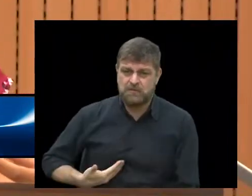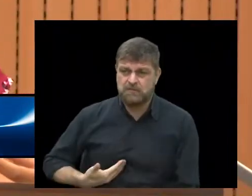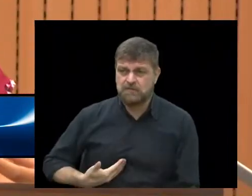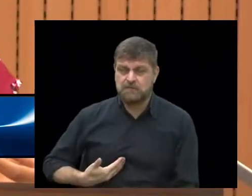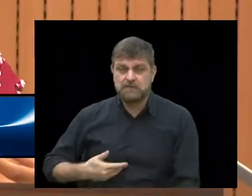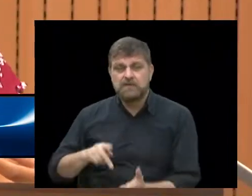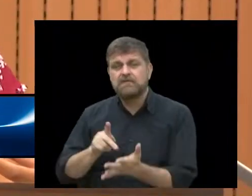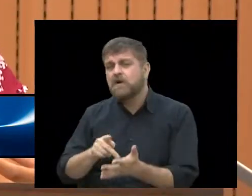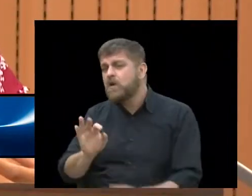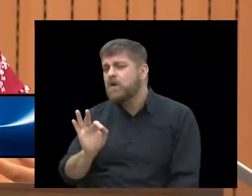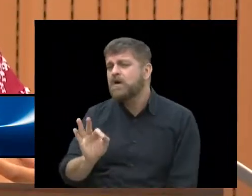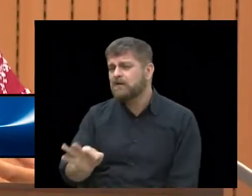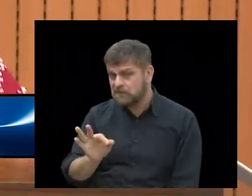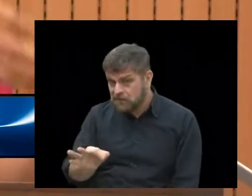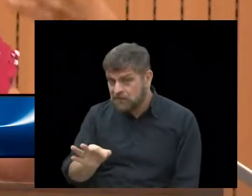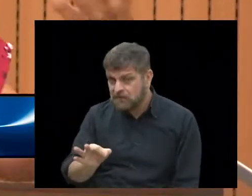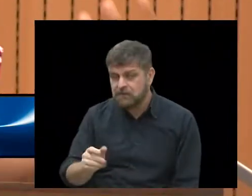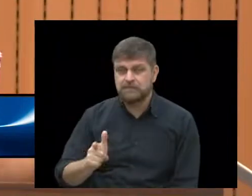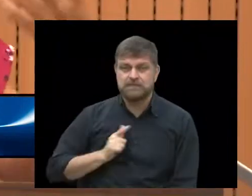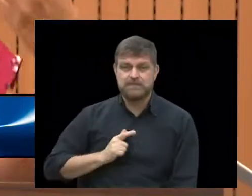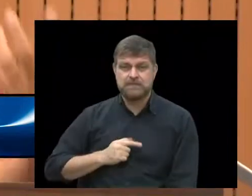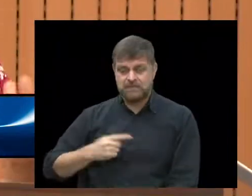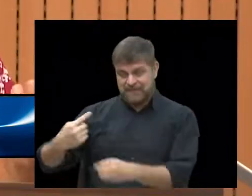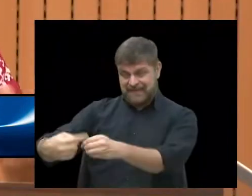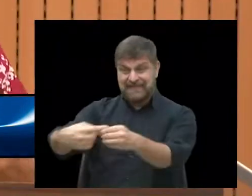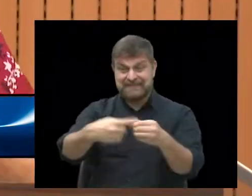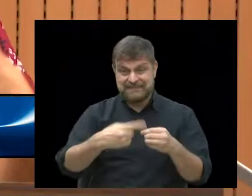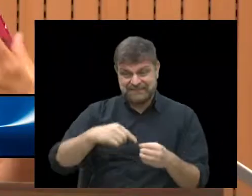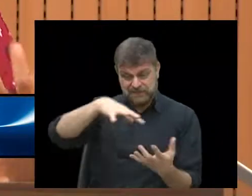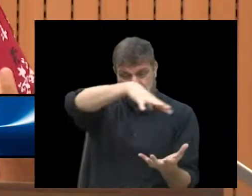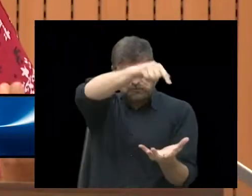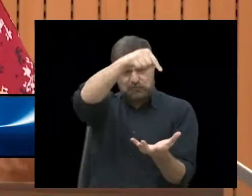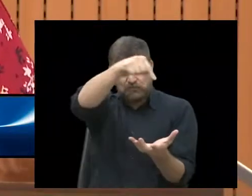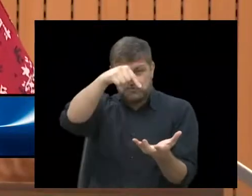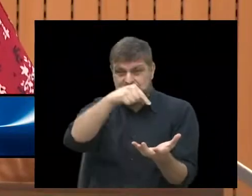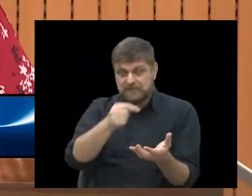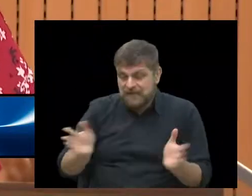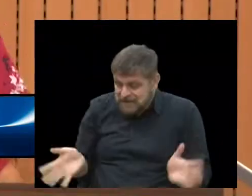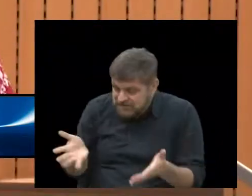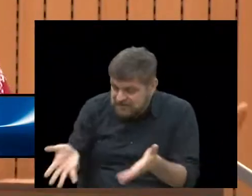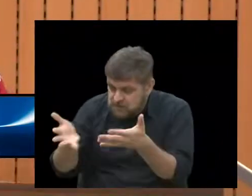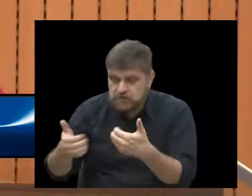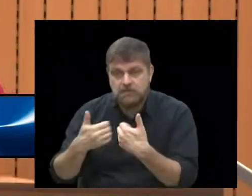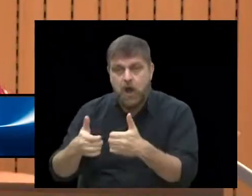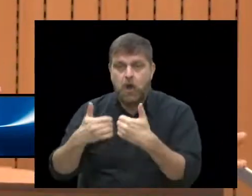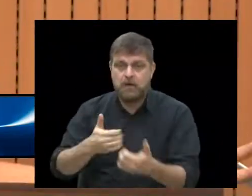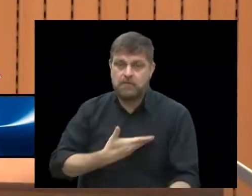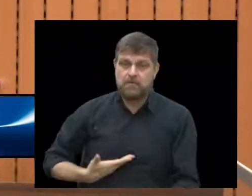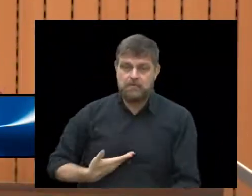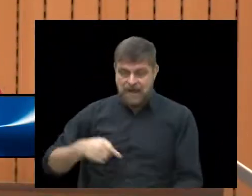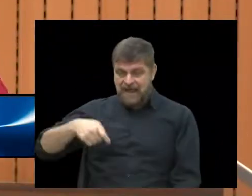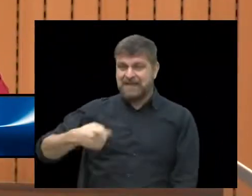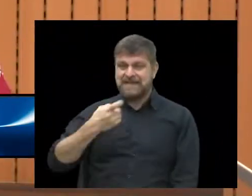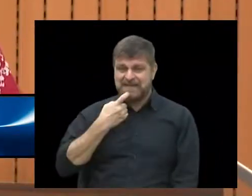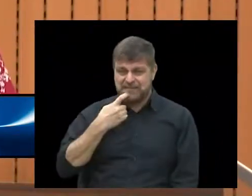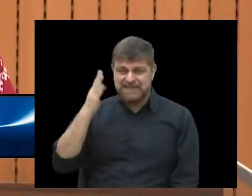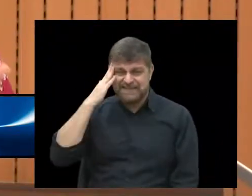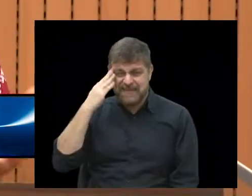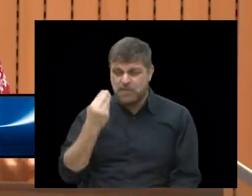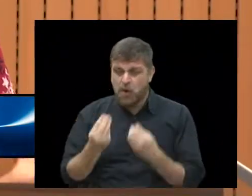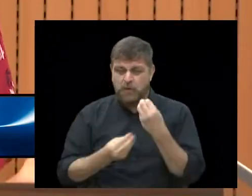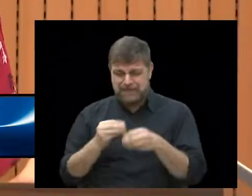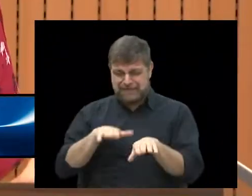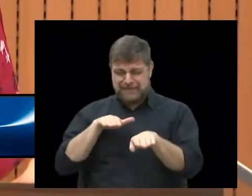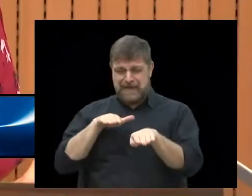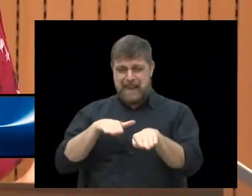Na verdade, o que as cidades do mundo têm feito é incentivar o transporte público. Quem anda em Campinas sabe o trânsito. Por quê? Porque é